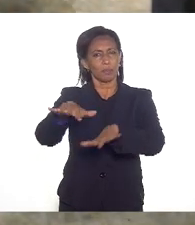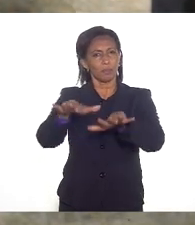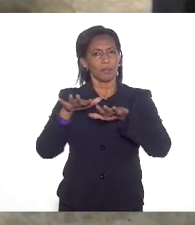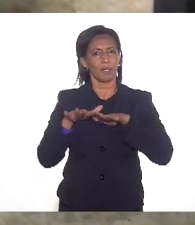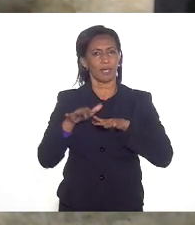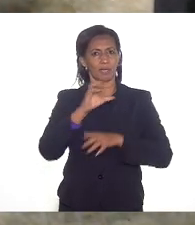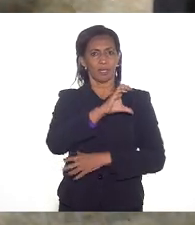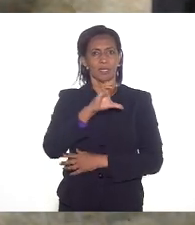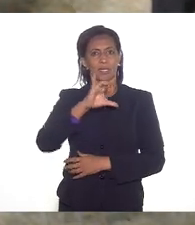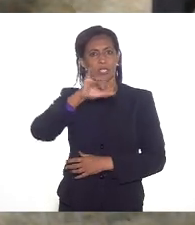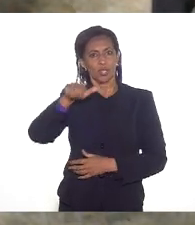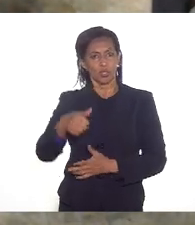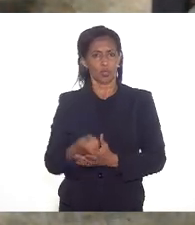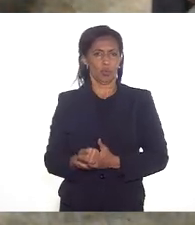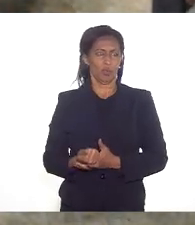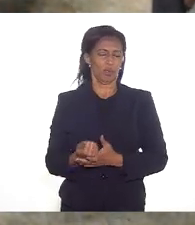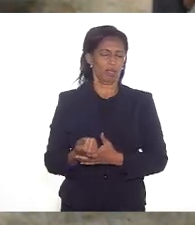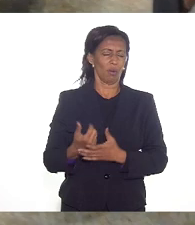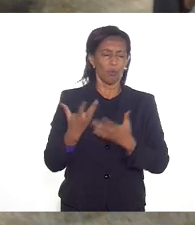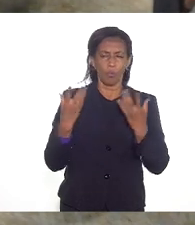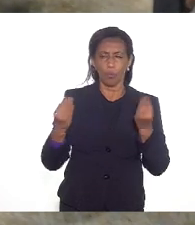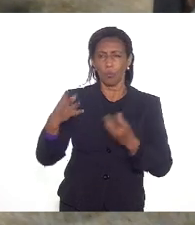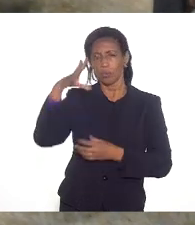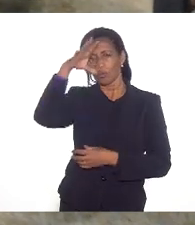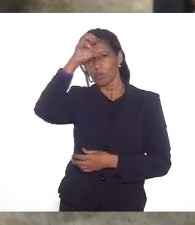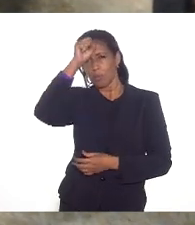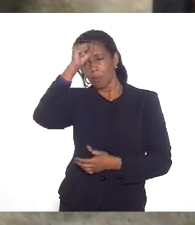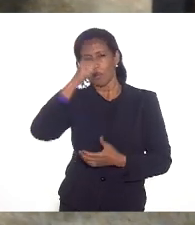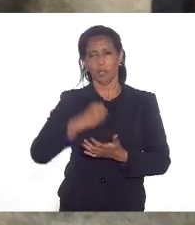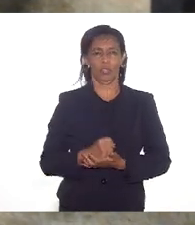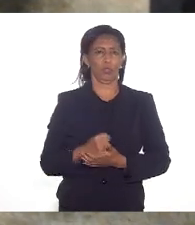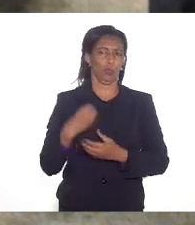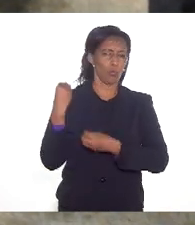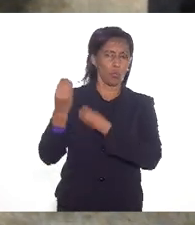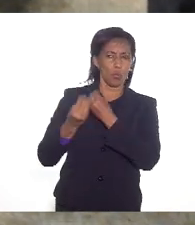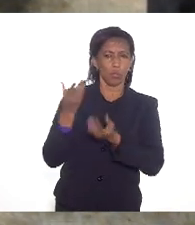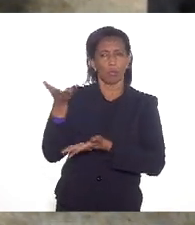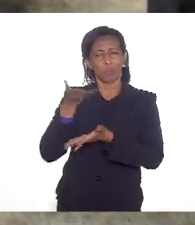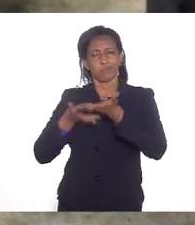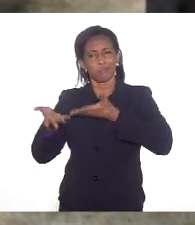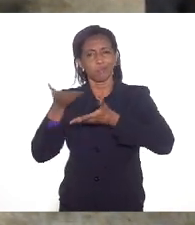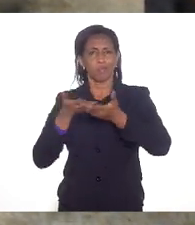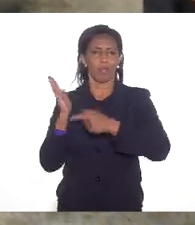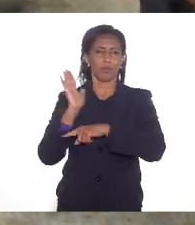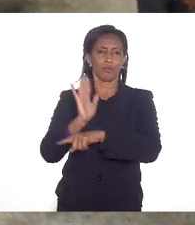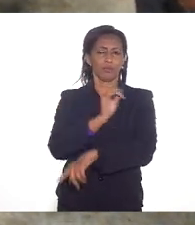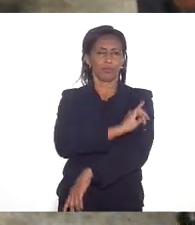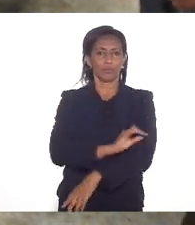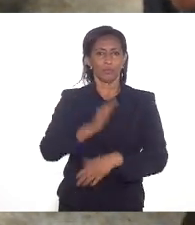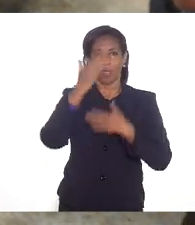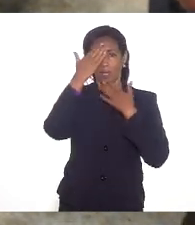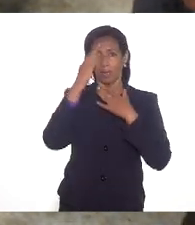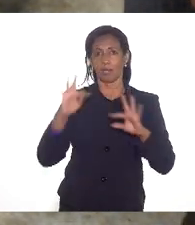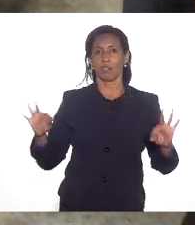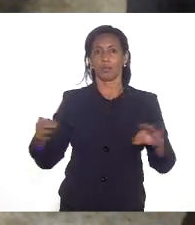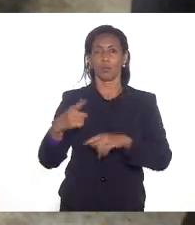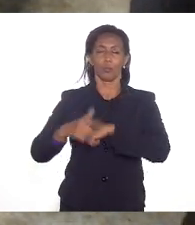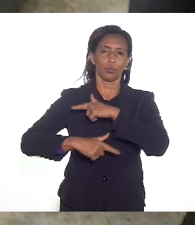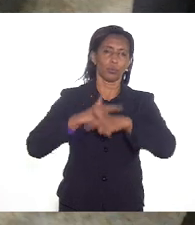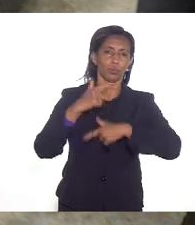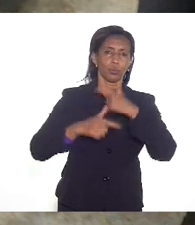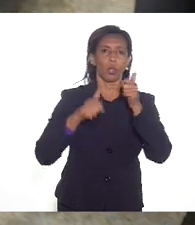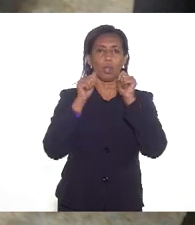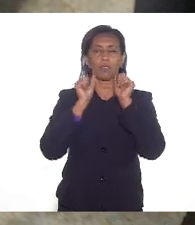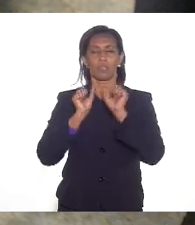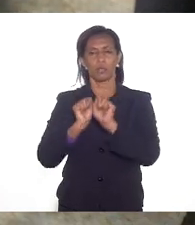plenário na ccj muito tem aprendido muito temos a contribuir para o Rio de Janeiro Agradeço a todos os servidores